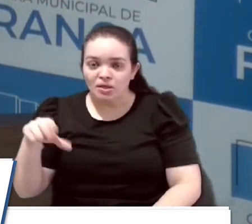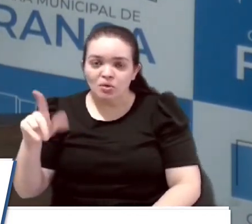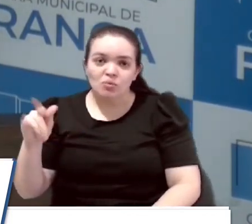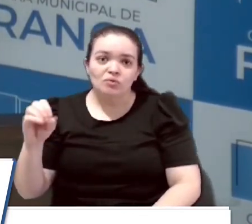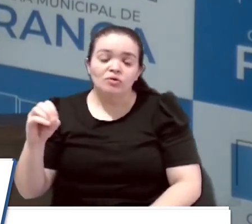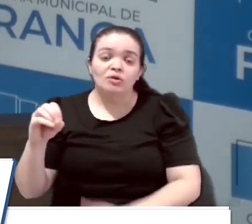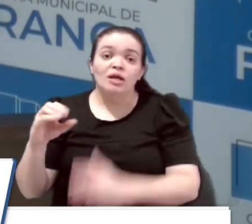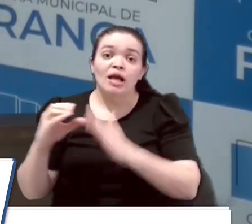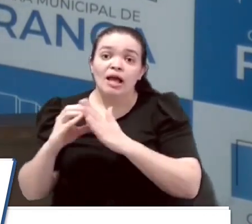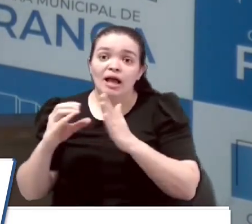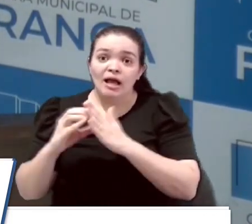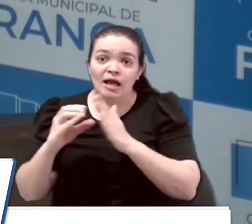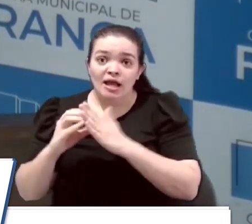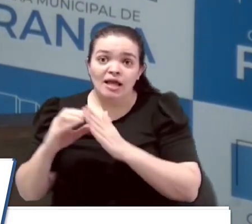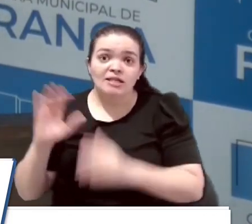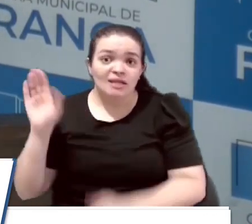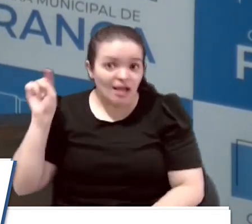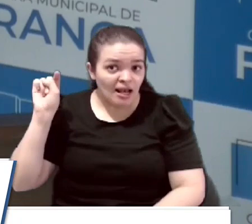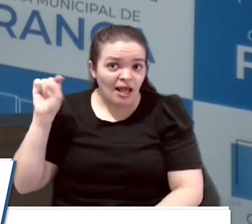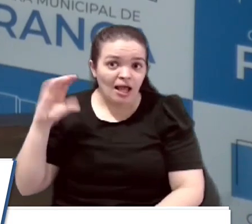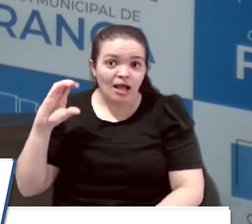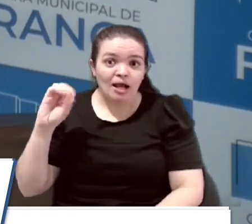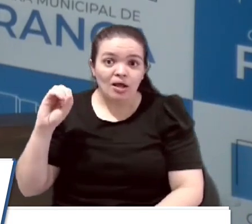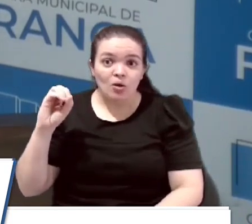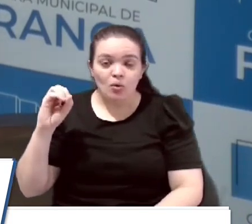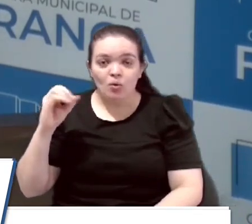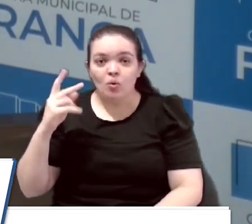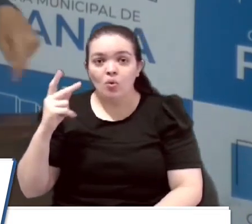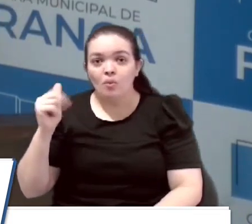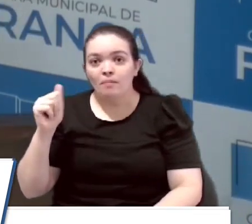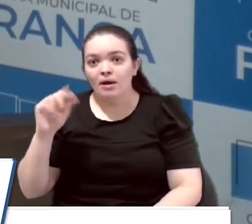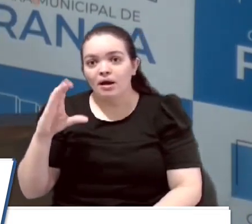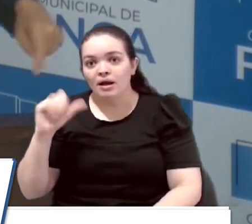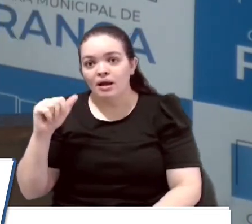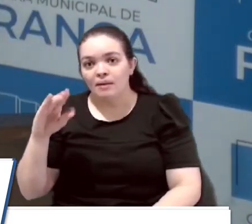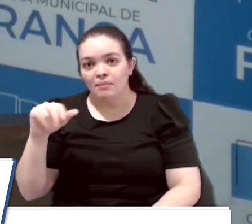não tinha a creche no Copacabana.